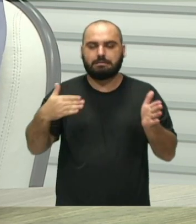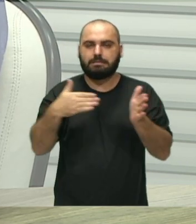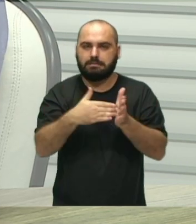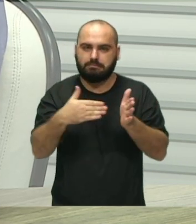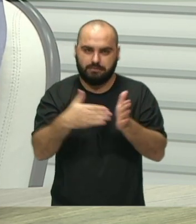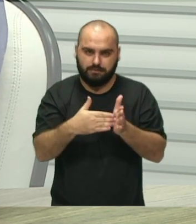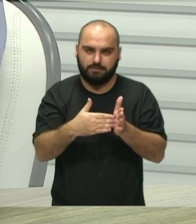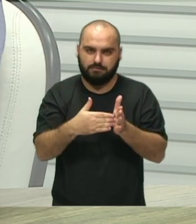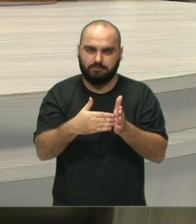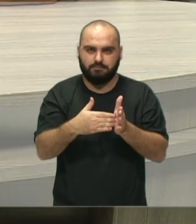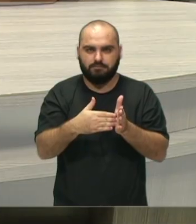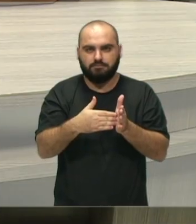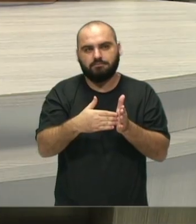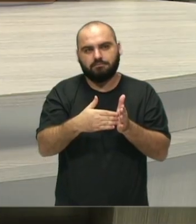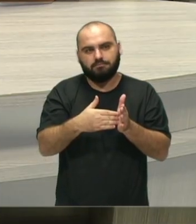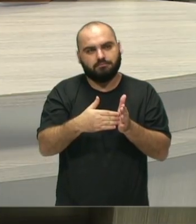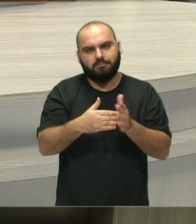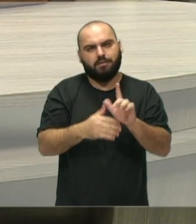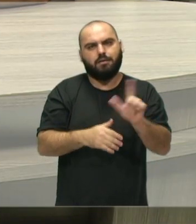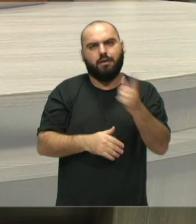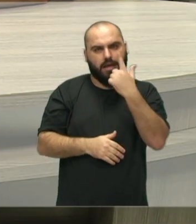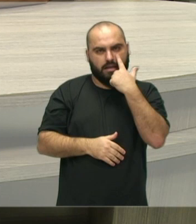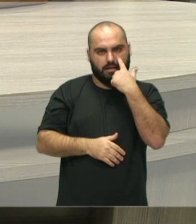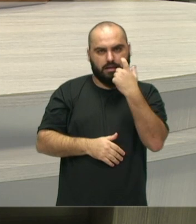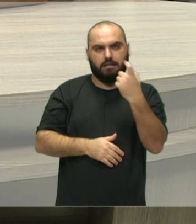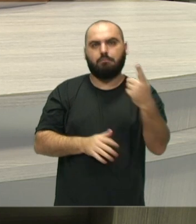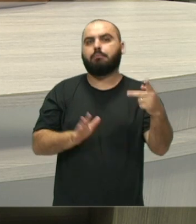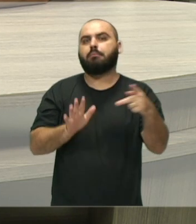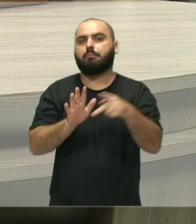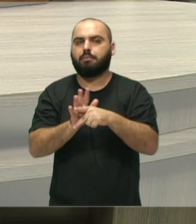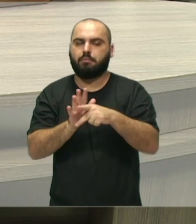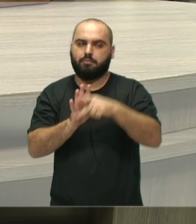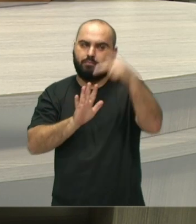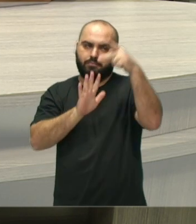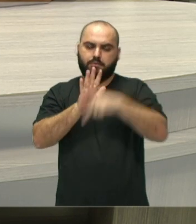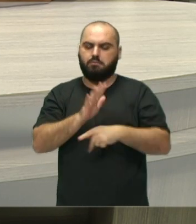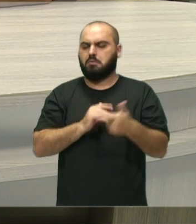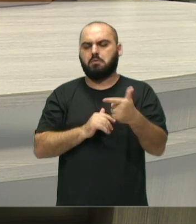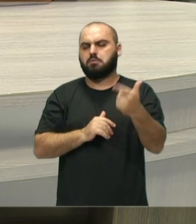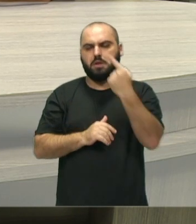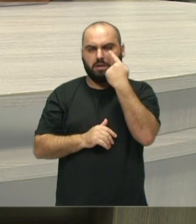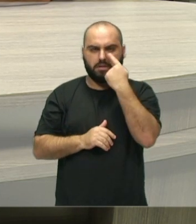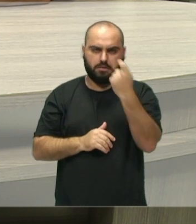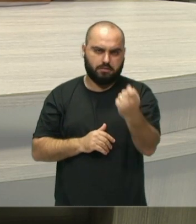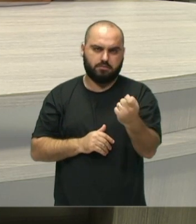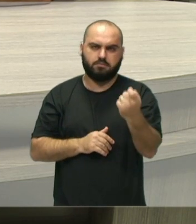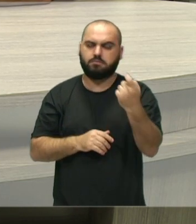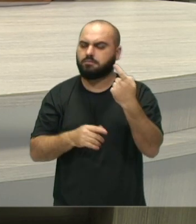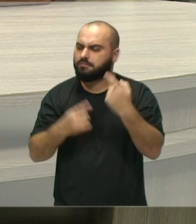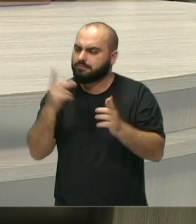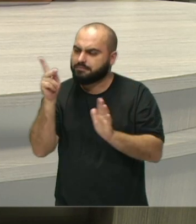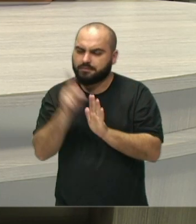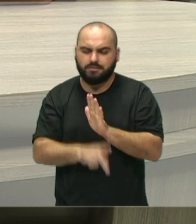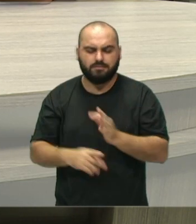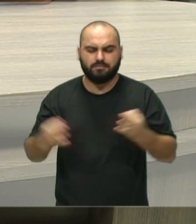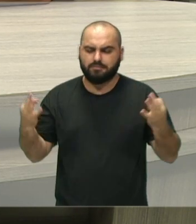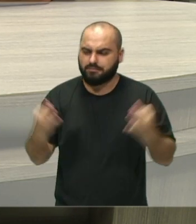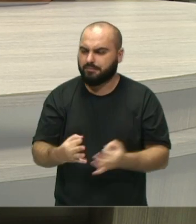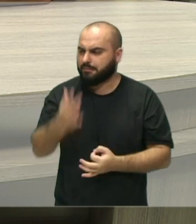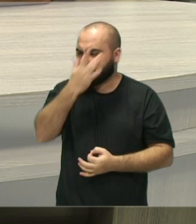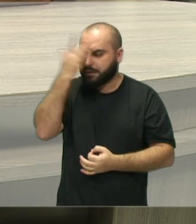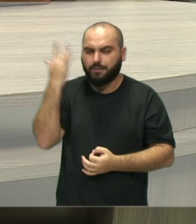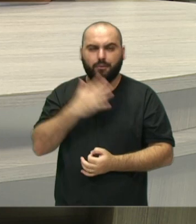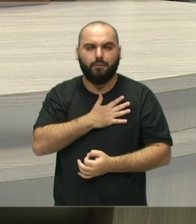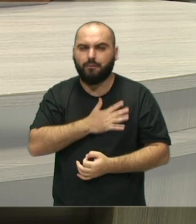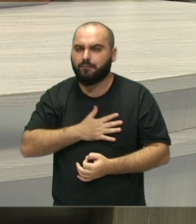reduzir, que não é o interesse específico do projeto. Porque o projeto é tão bacana e as pessoas vão gostar tanto